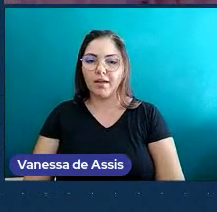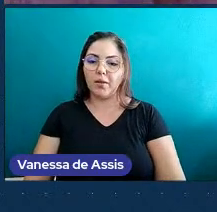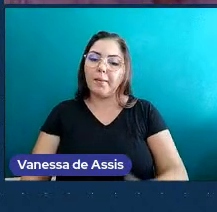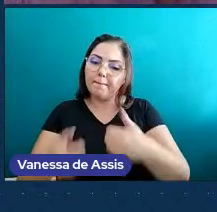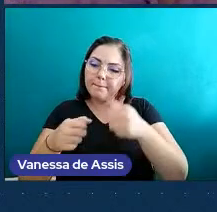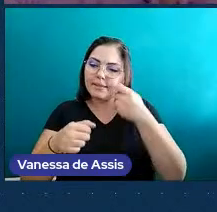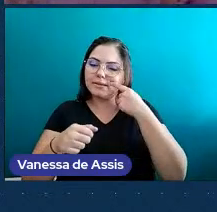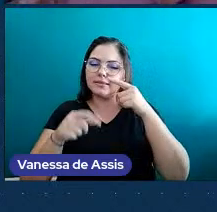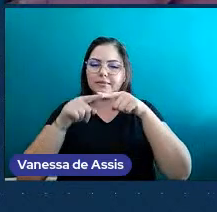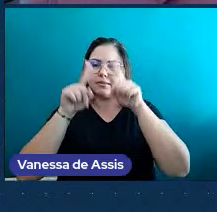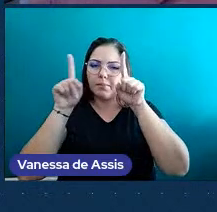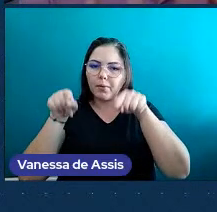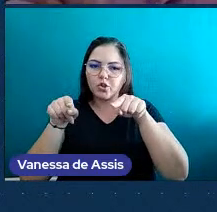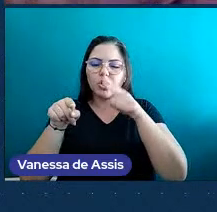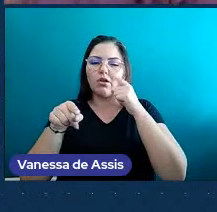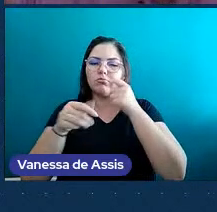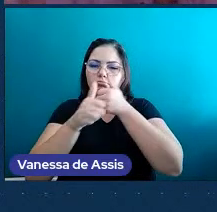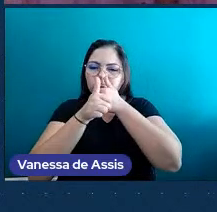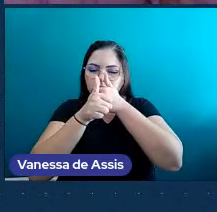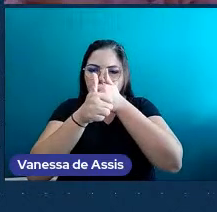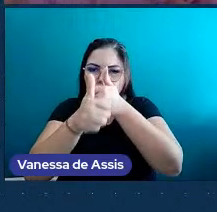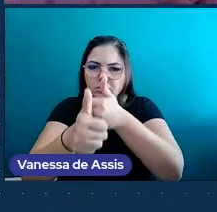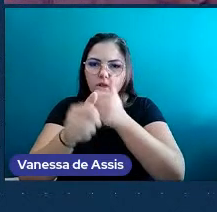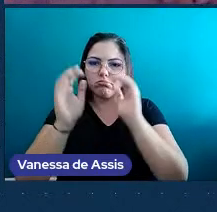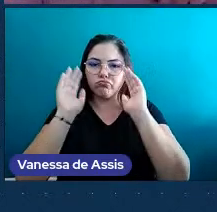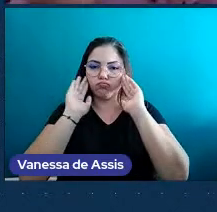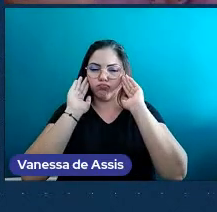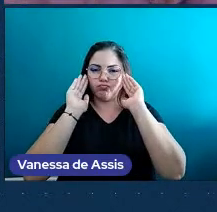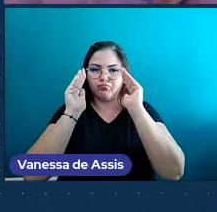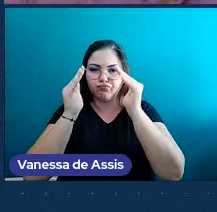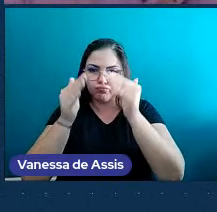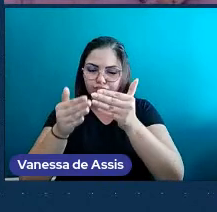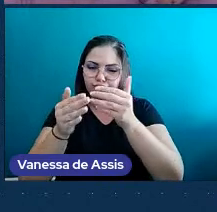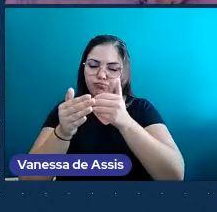a sua atenção, a sua energia